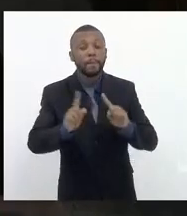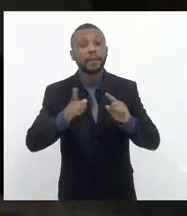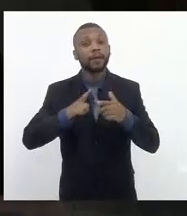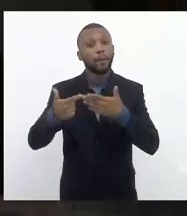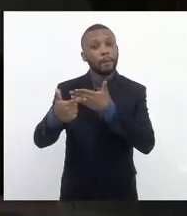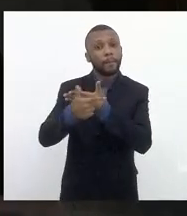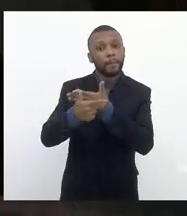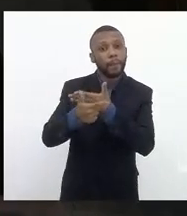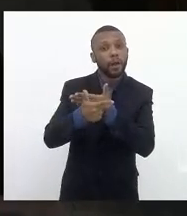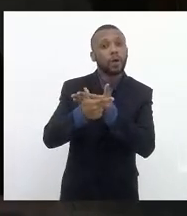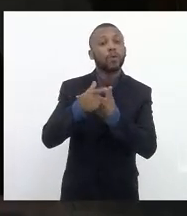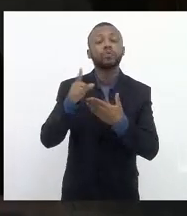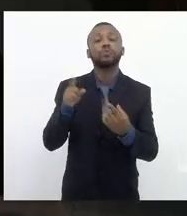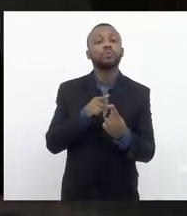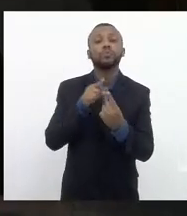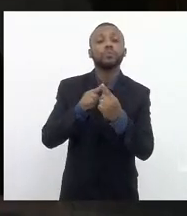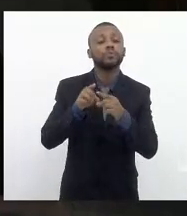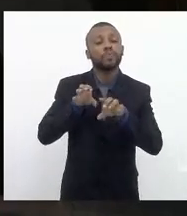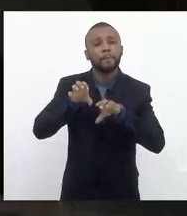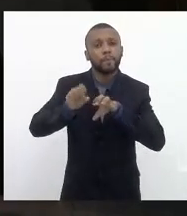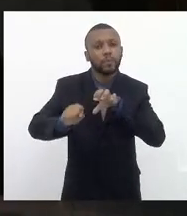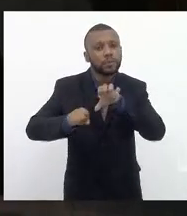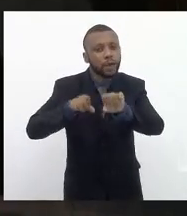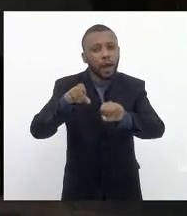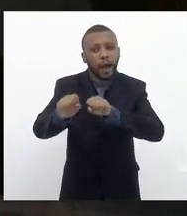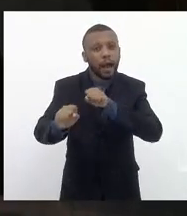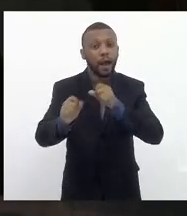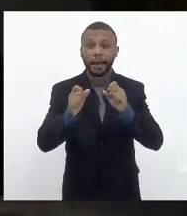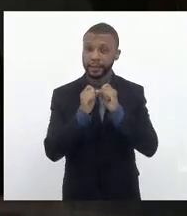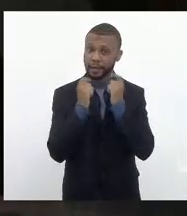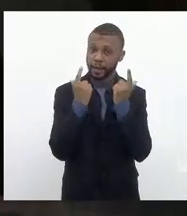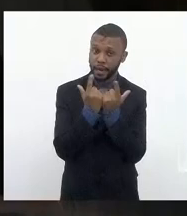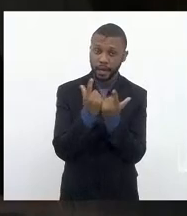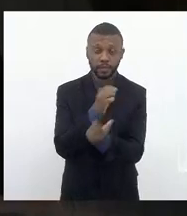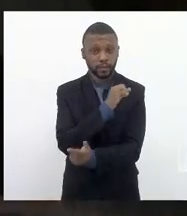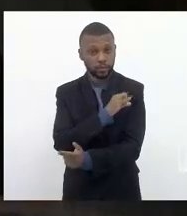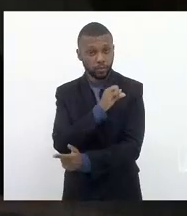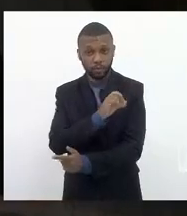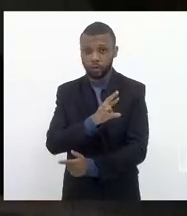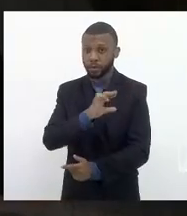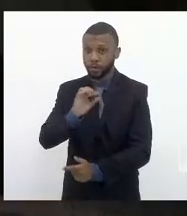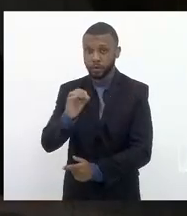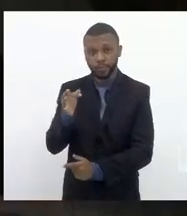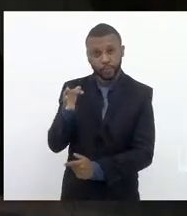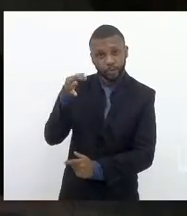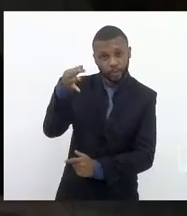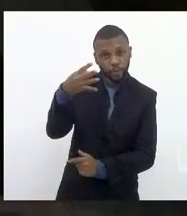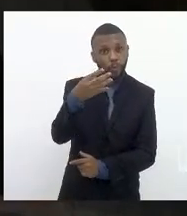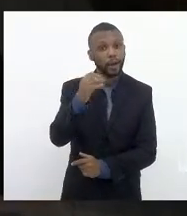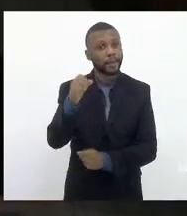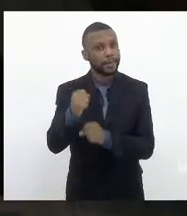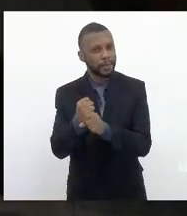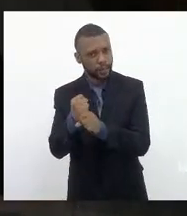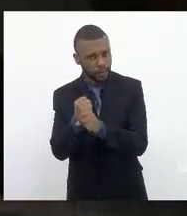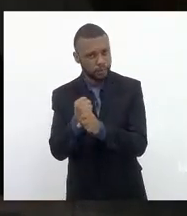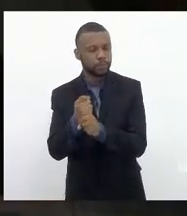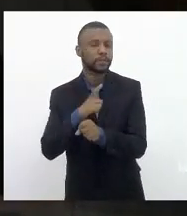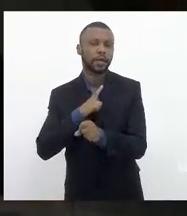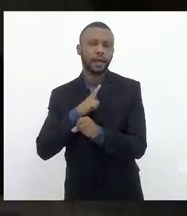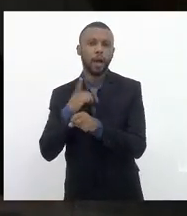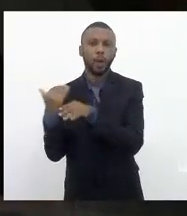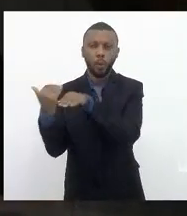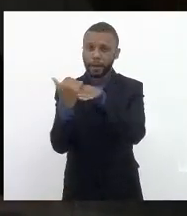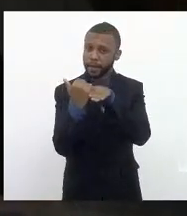de buscar nesta casa que o Rio de Janeiro nos próximos 40 anos tenha sido equilíbrio e que hoje o